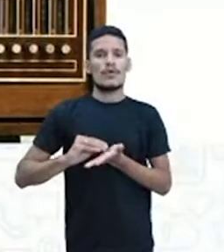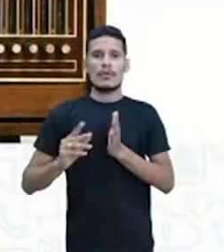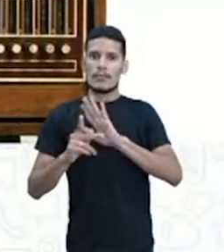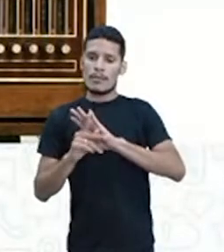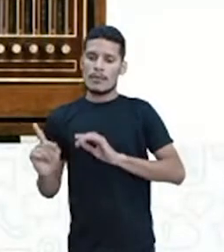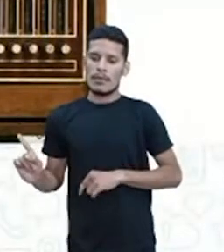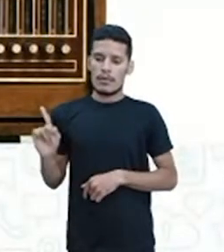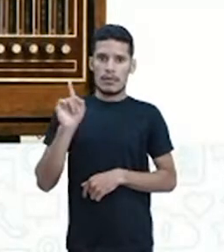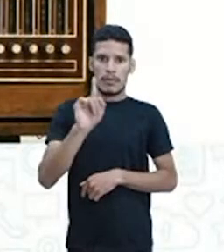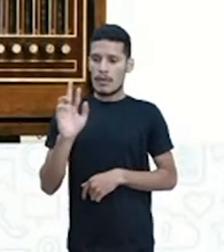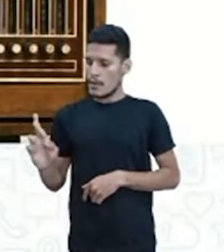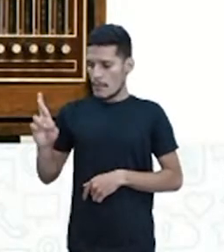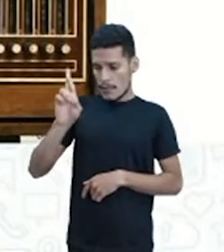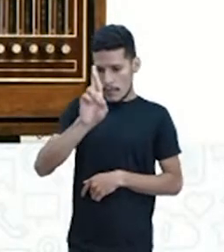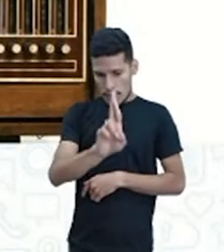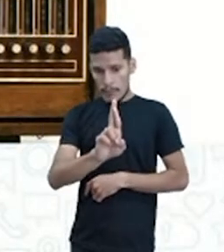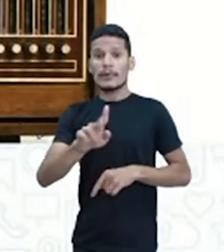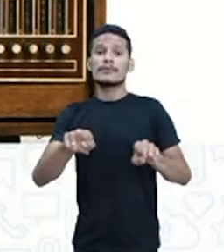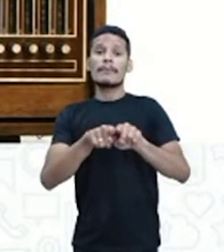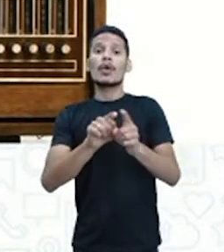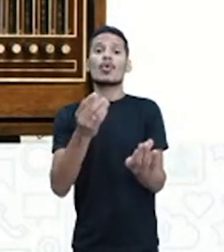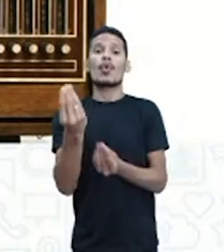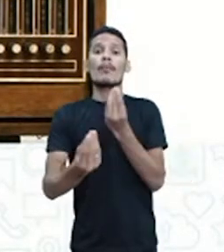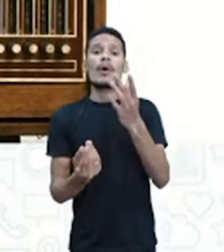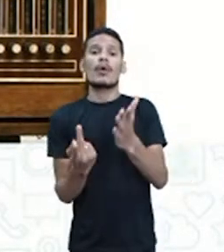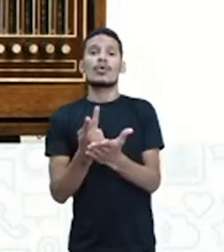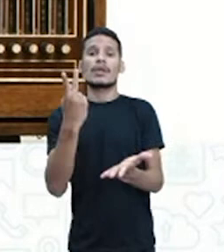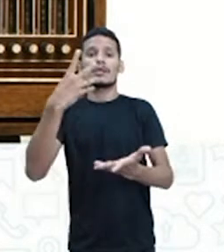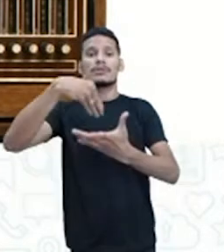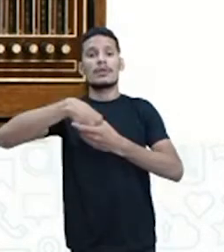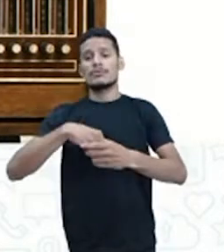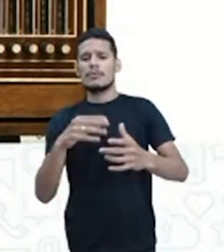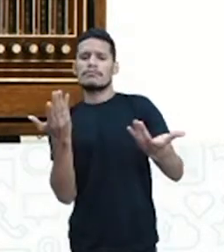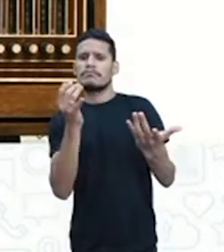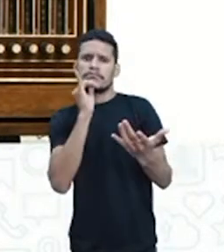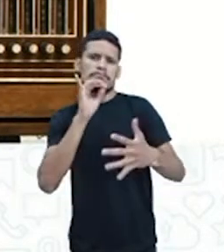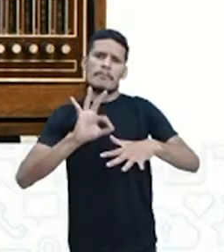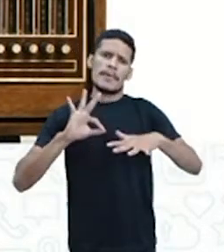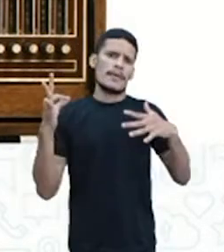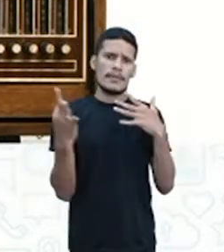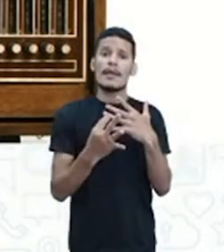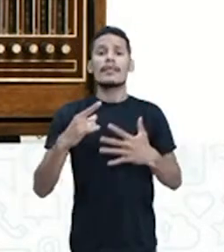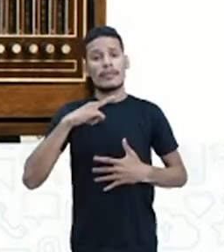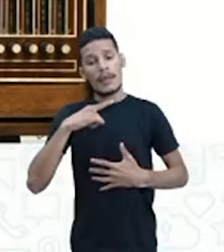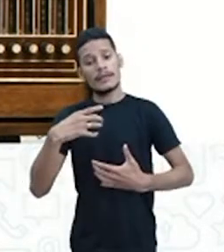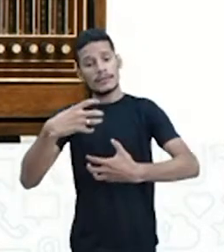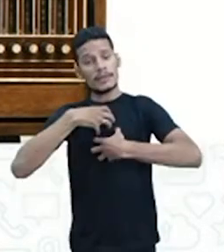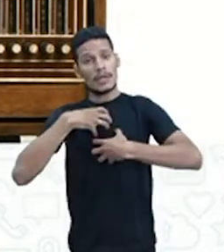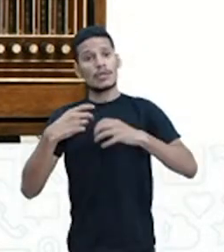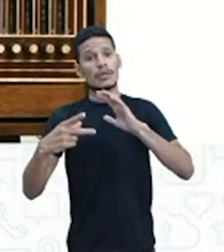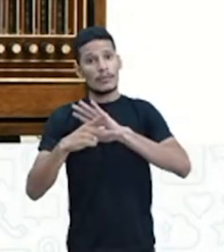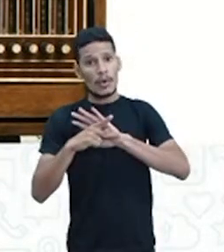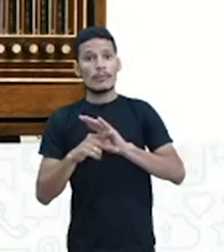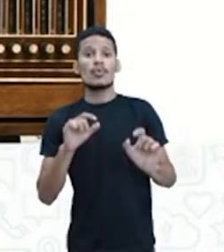e o modo como isso acontece nas mídias, televisão, cinema e literatura, por exemplo, tem impacto no modo como tal imaginário é construído e